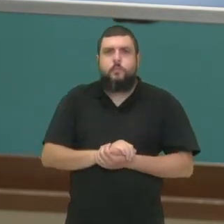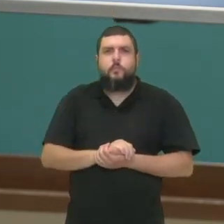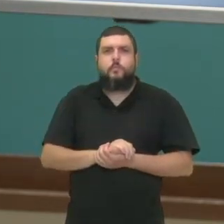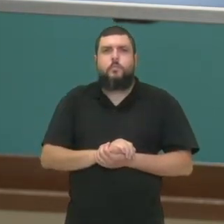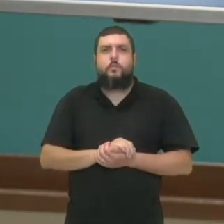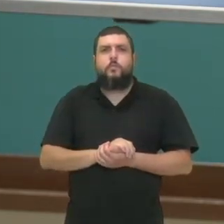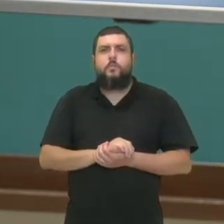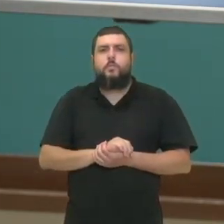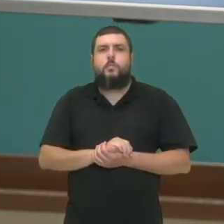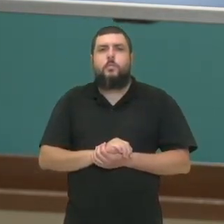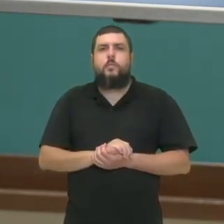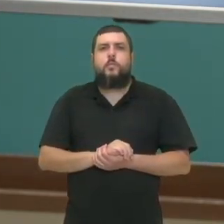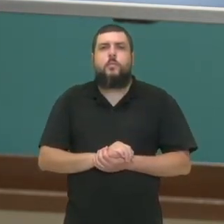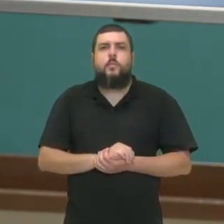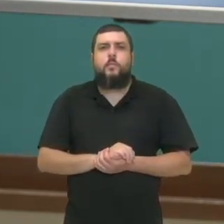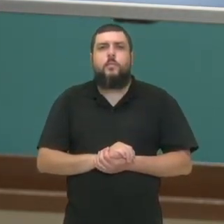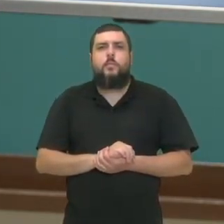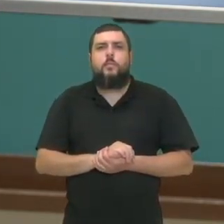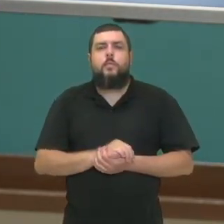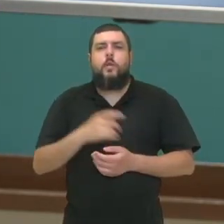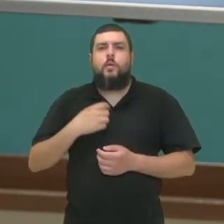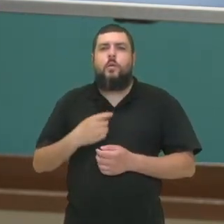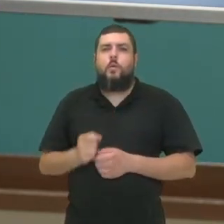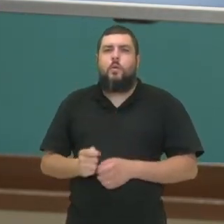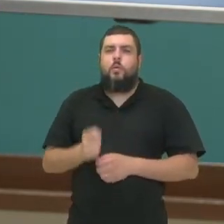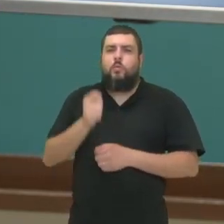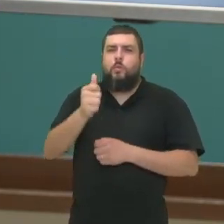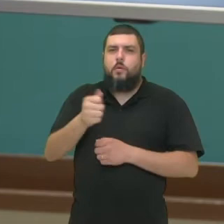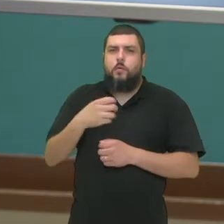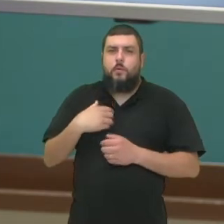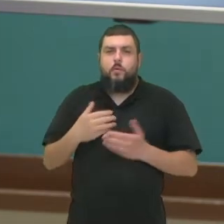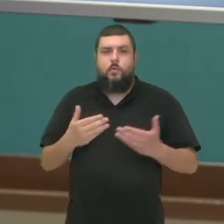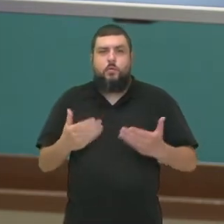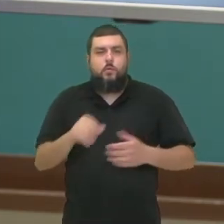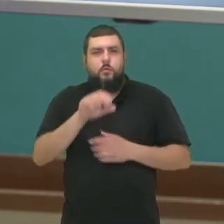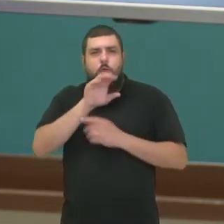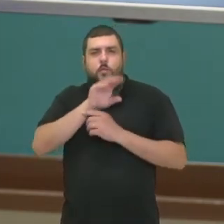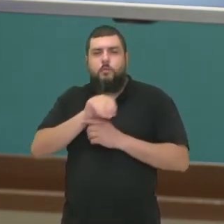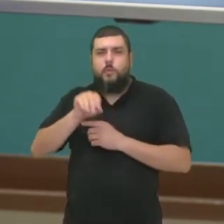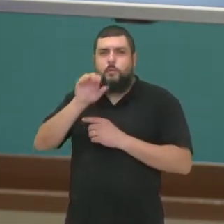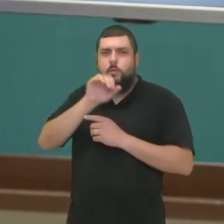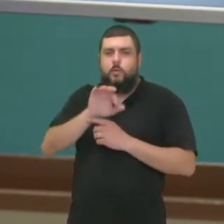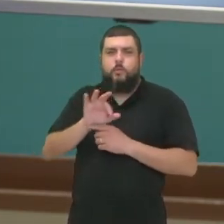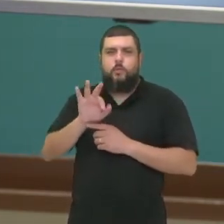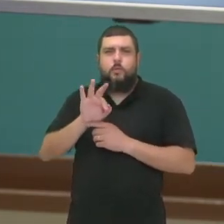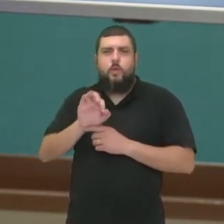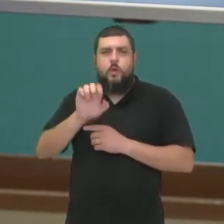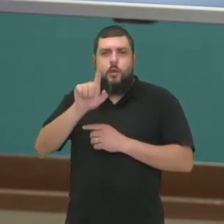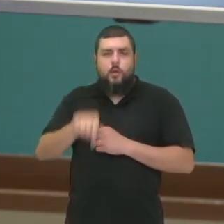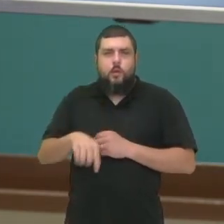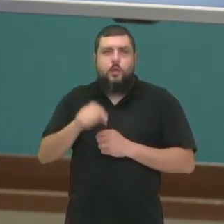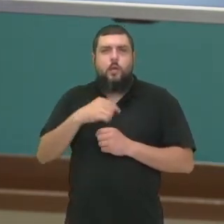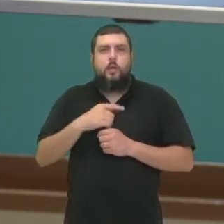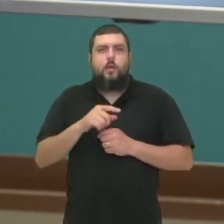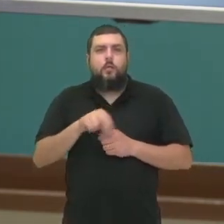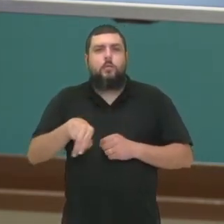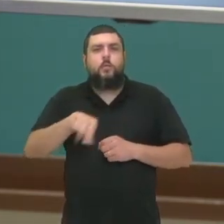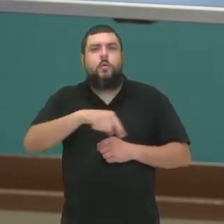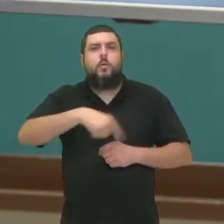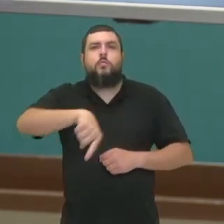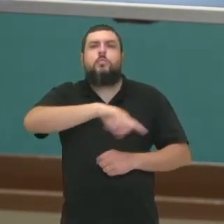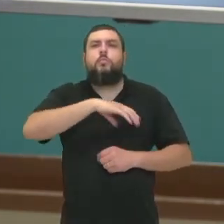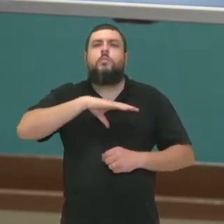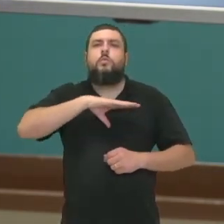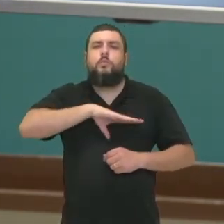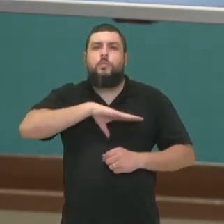pouco que hoje nós não estaríamos falando aqui fenícios e não uma língua neolatina romana, de origem romana ou português.